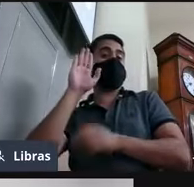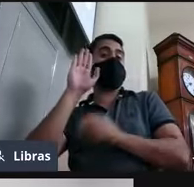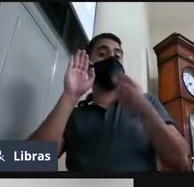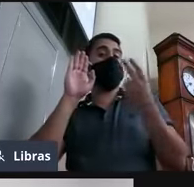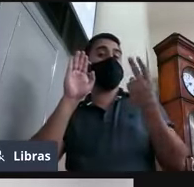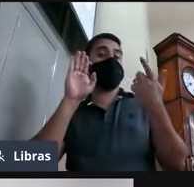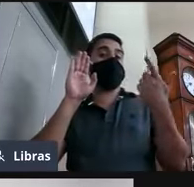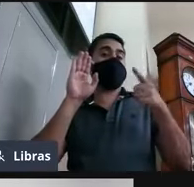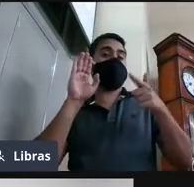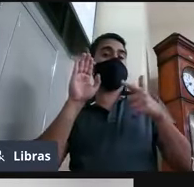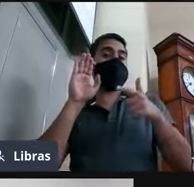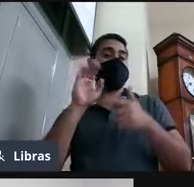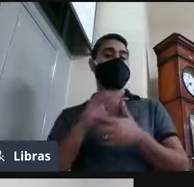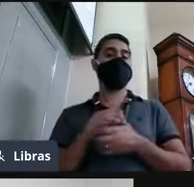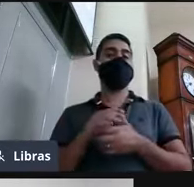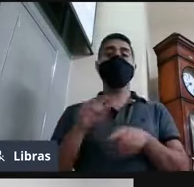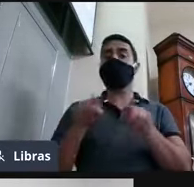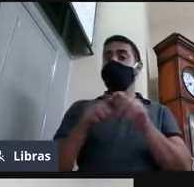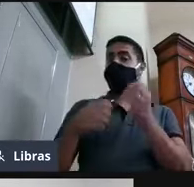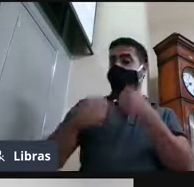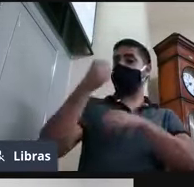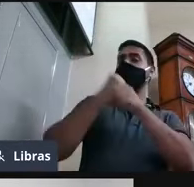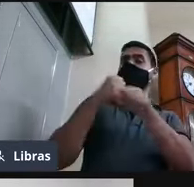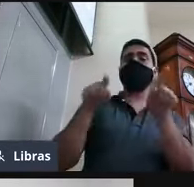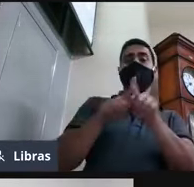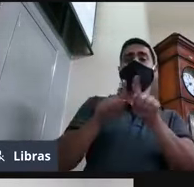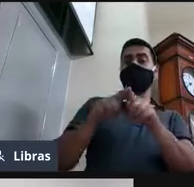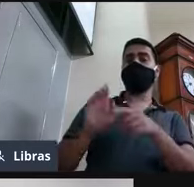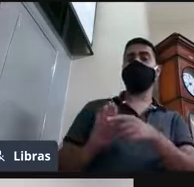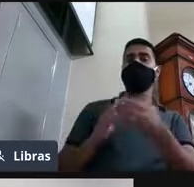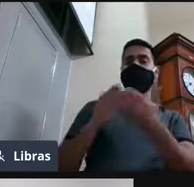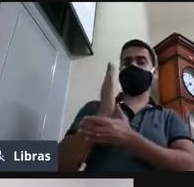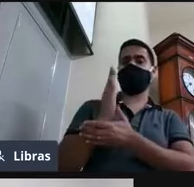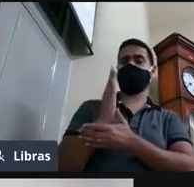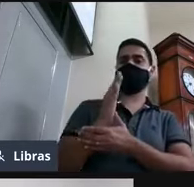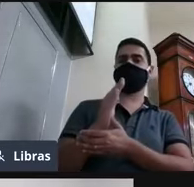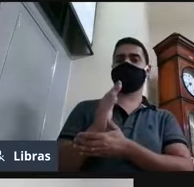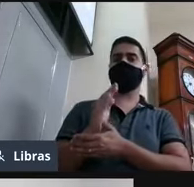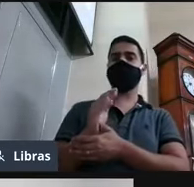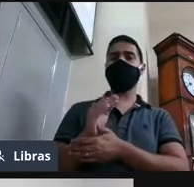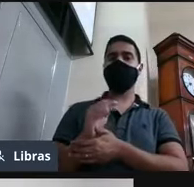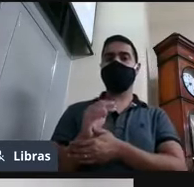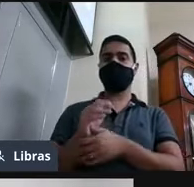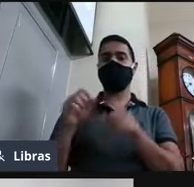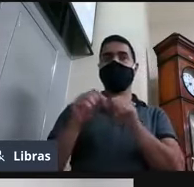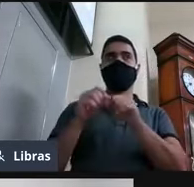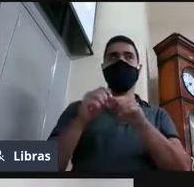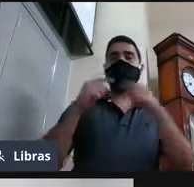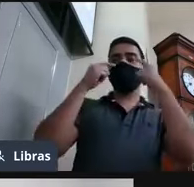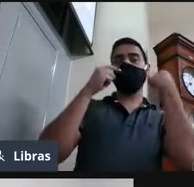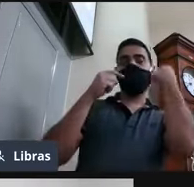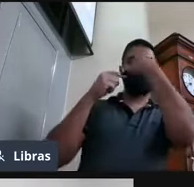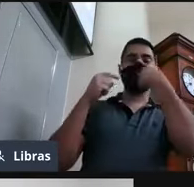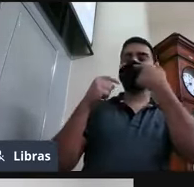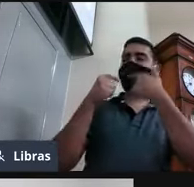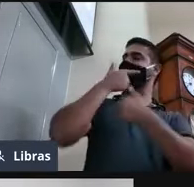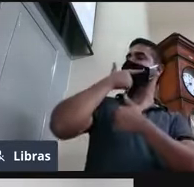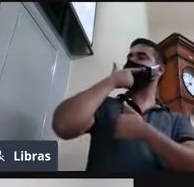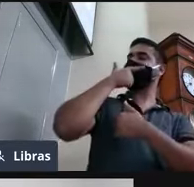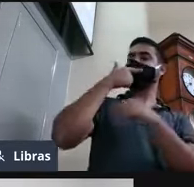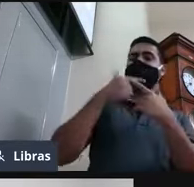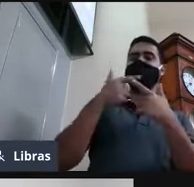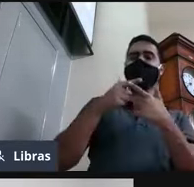é que no ano passado todo mundo aprovou. Vou fazer um pedido para a oposição, se for botar minha carinha, bota uma cara sorrindo, que aí vai ter